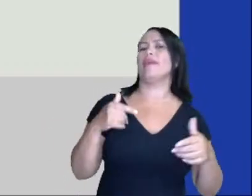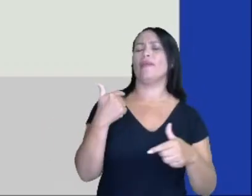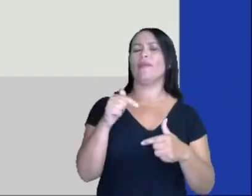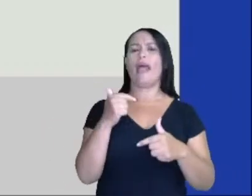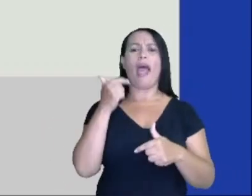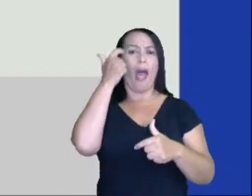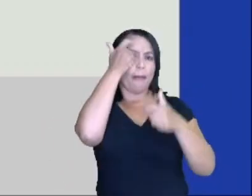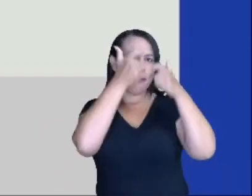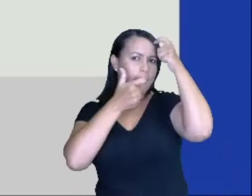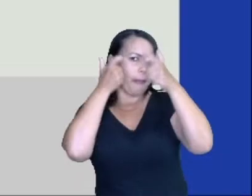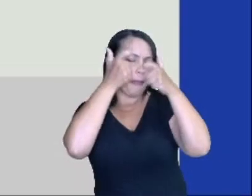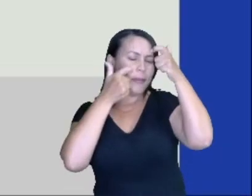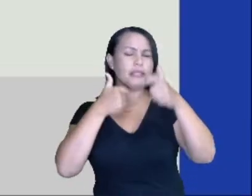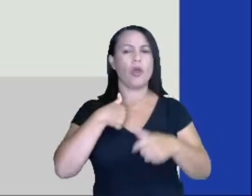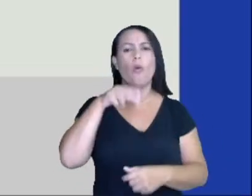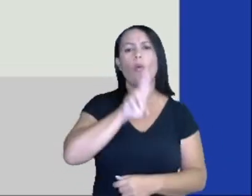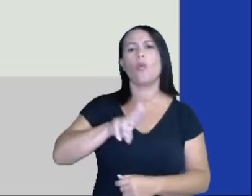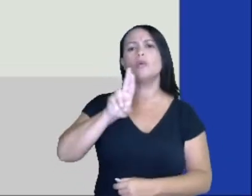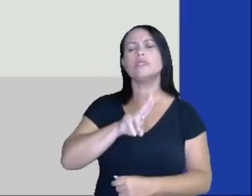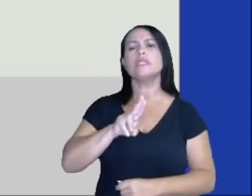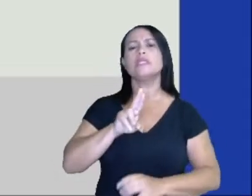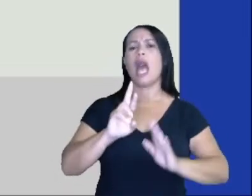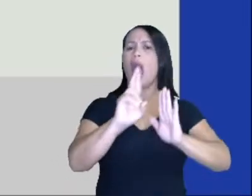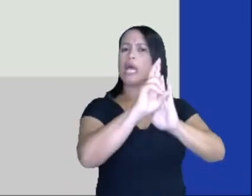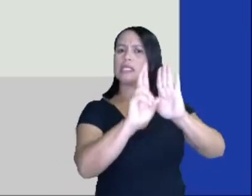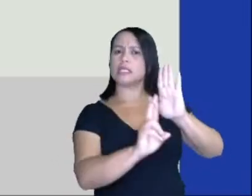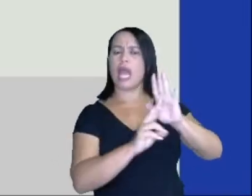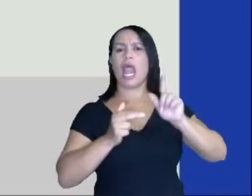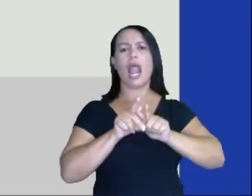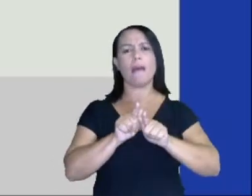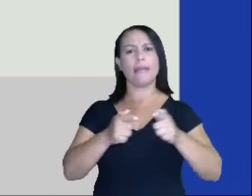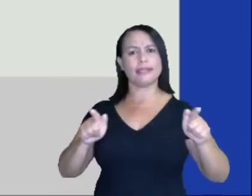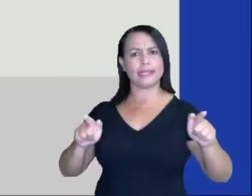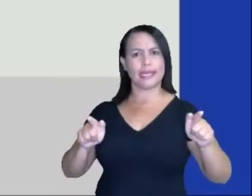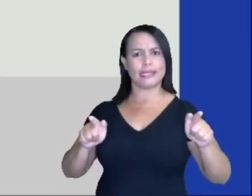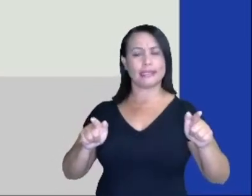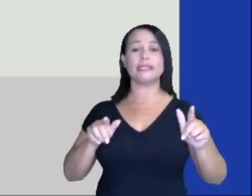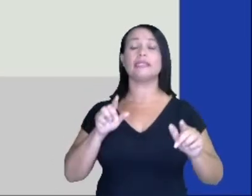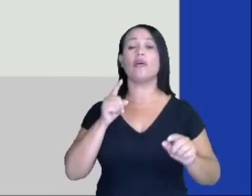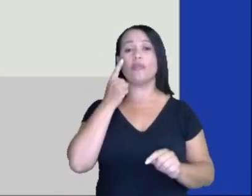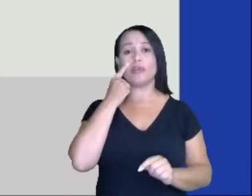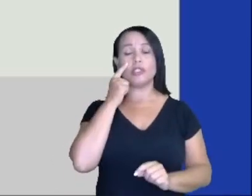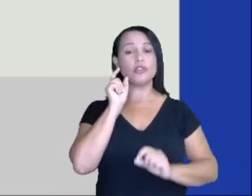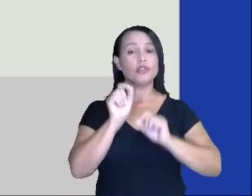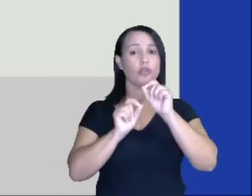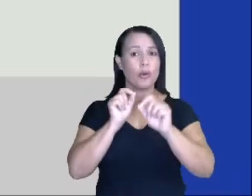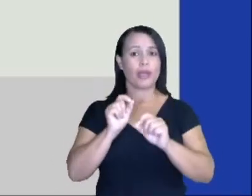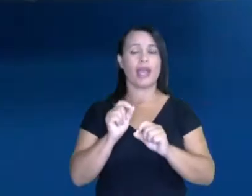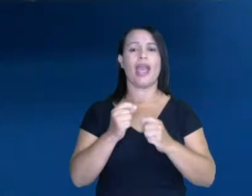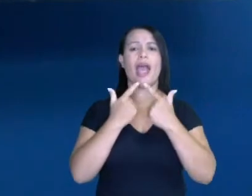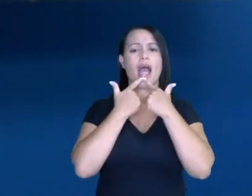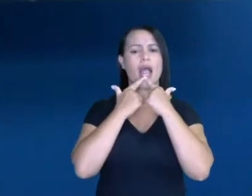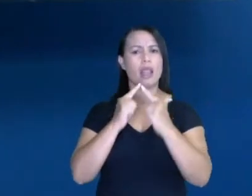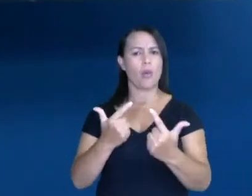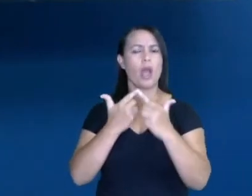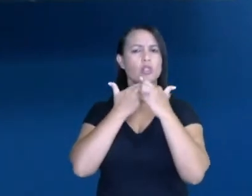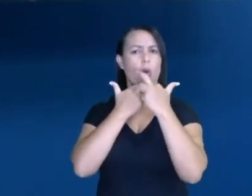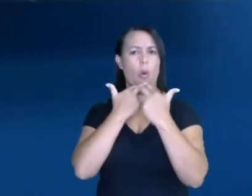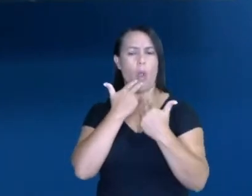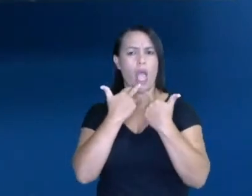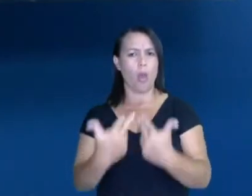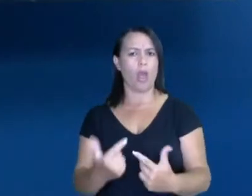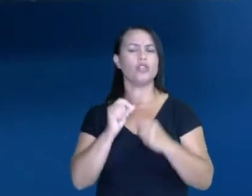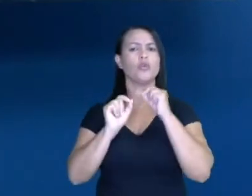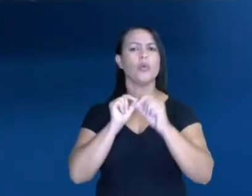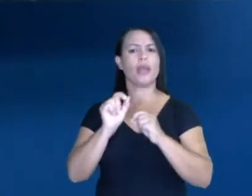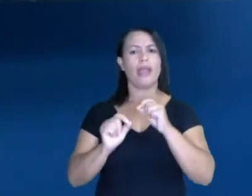essa preocupação de eu utilizar as normas gramaticais. Tá? A linguagem informal ela é caracterizada